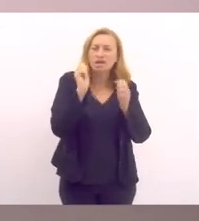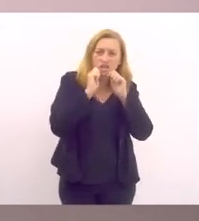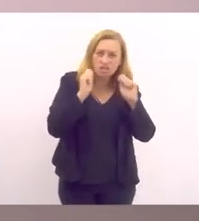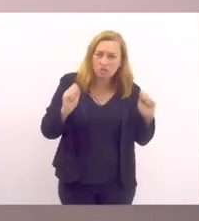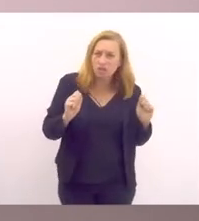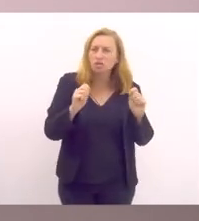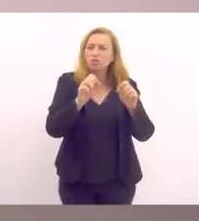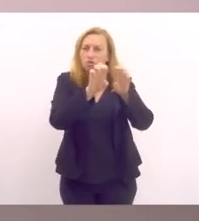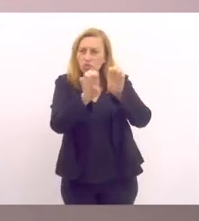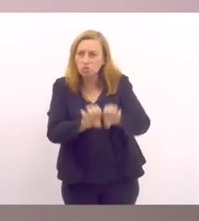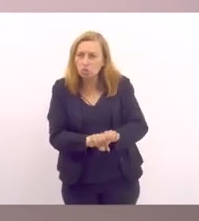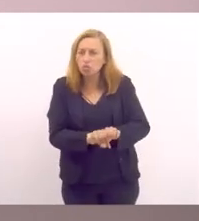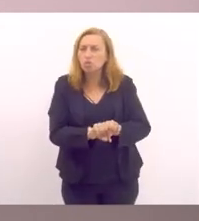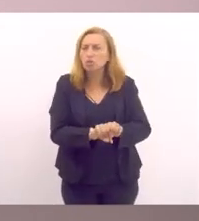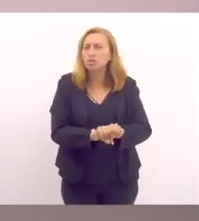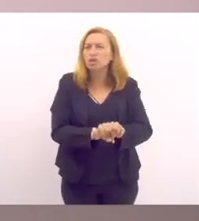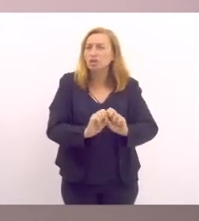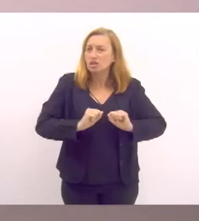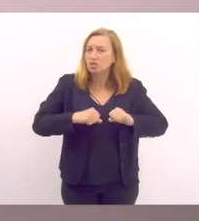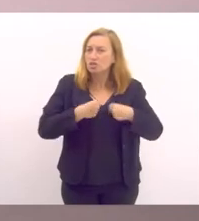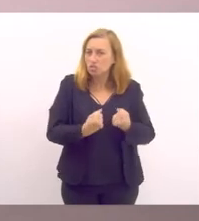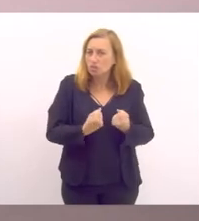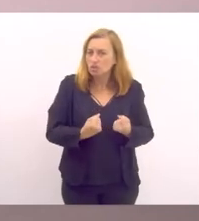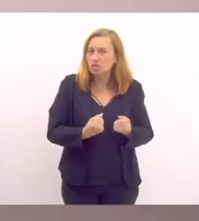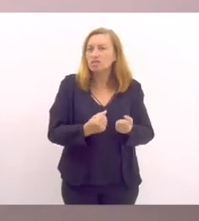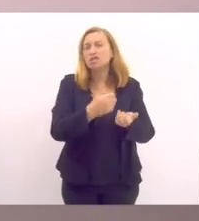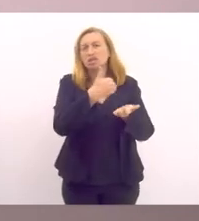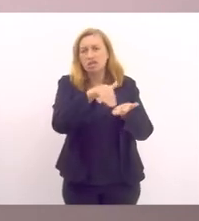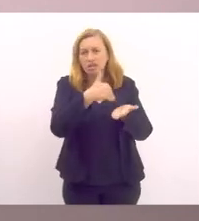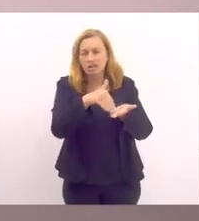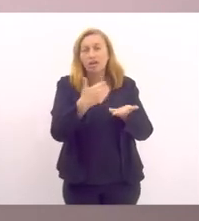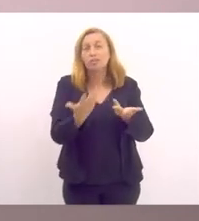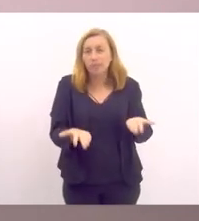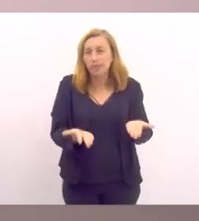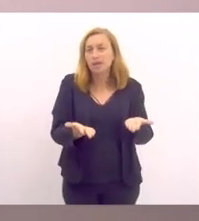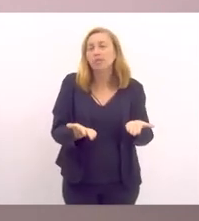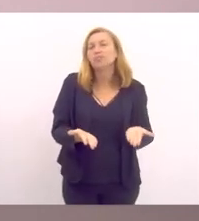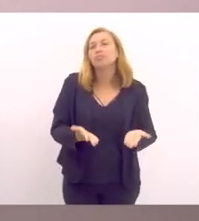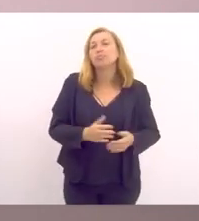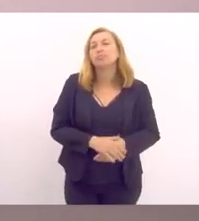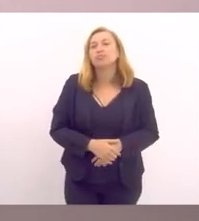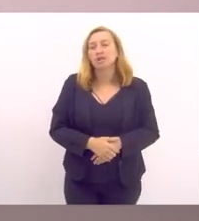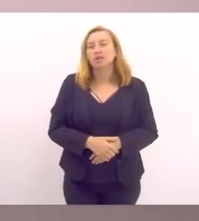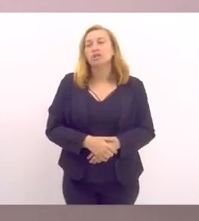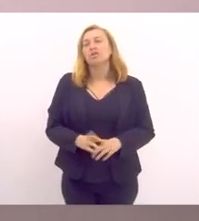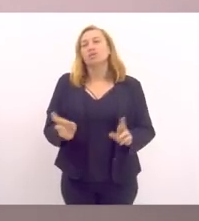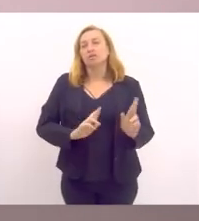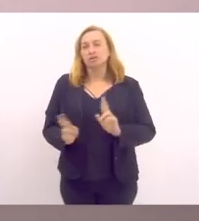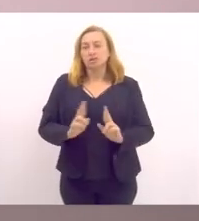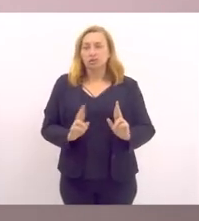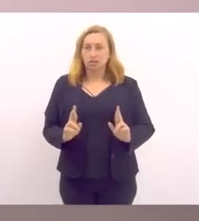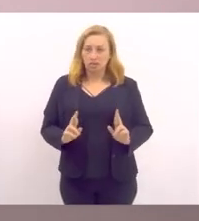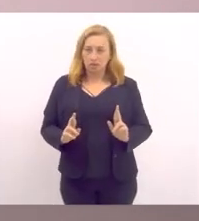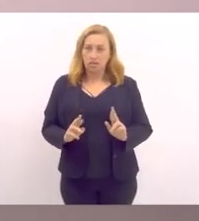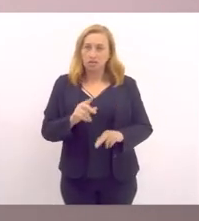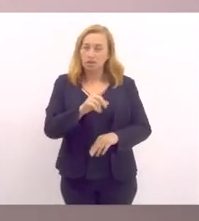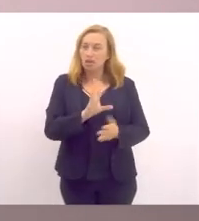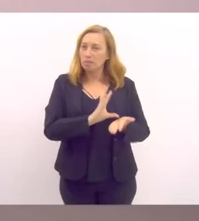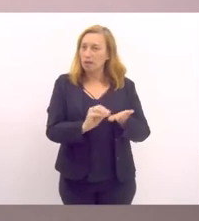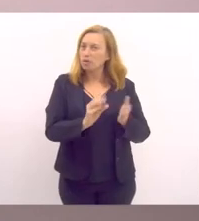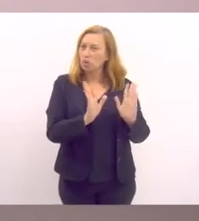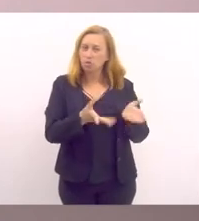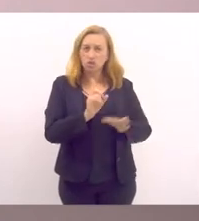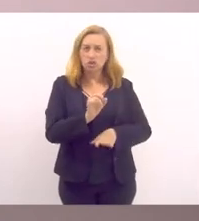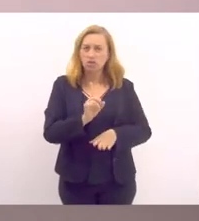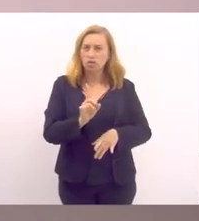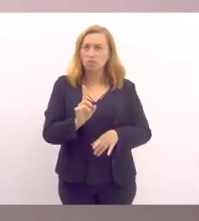de uma estrutura, e da dedicação do secretário da pasta, às vezes divide outras partes, de correr. Em relação a isso, não é pauta hoje aqui com relação a